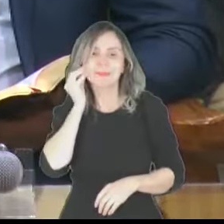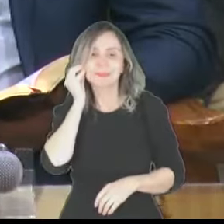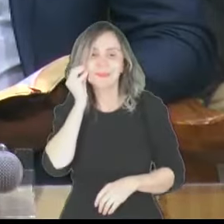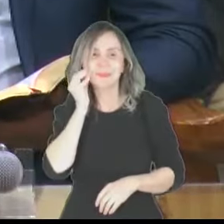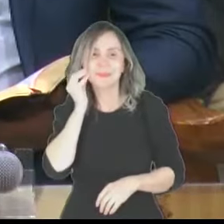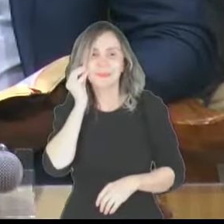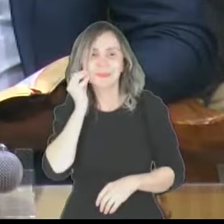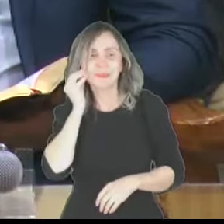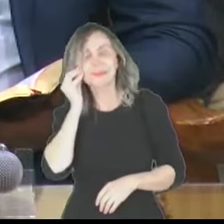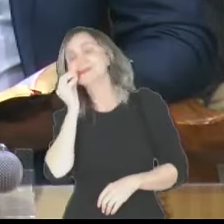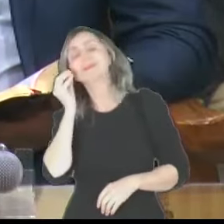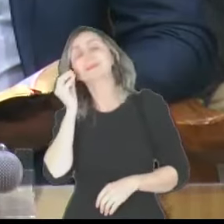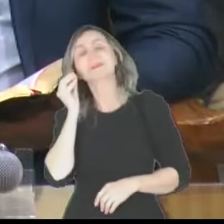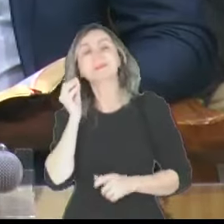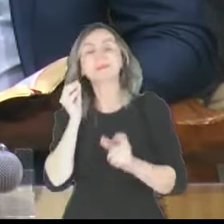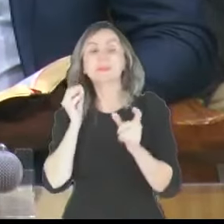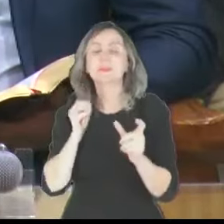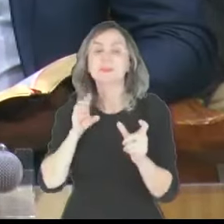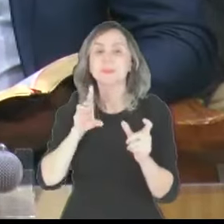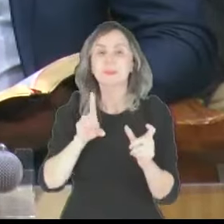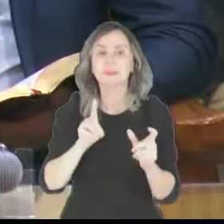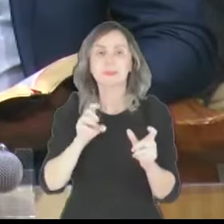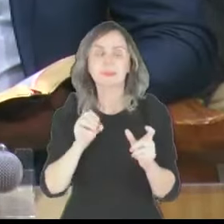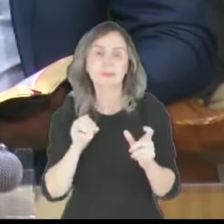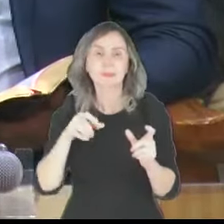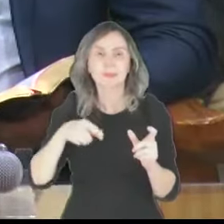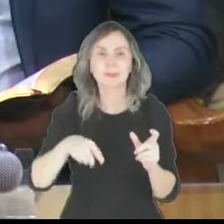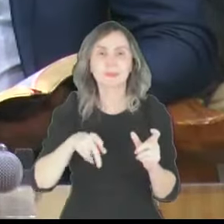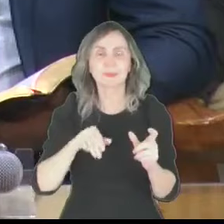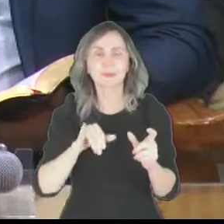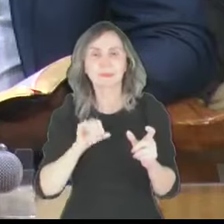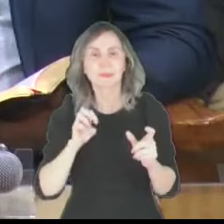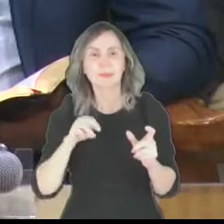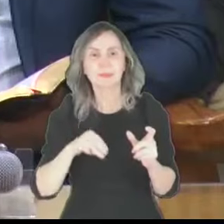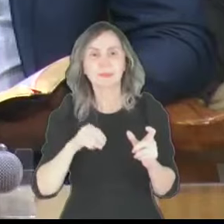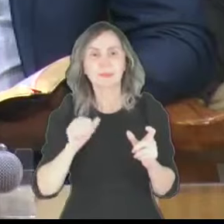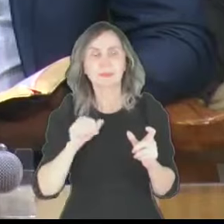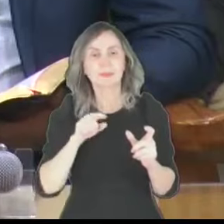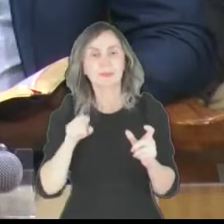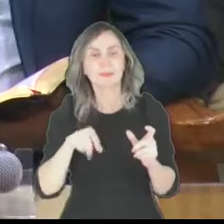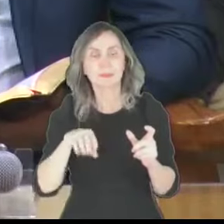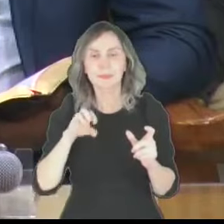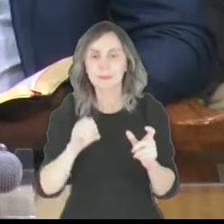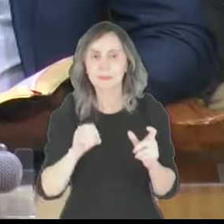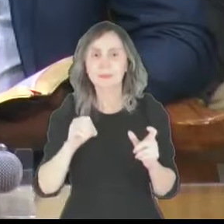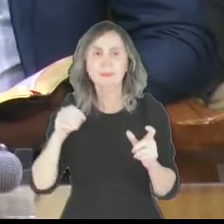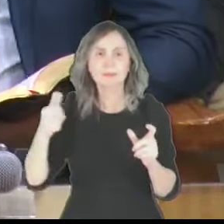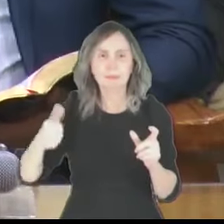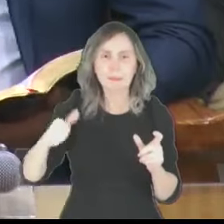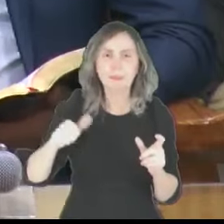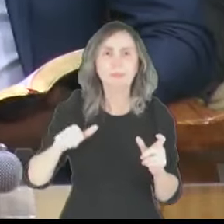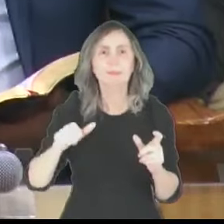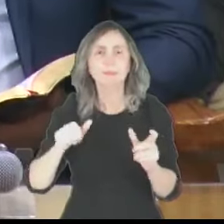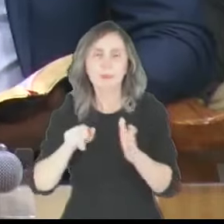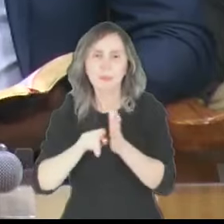Docmaso Ou seja Testar Examinar Investigar